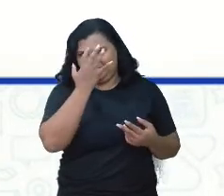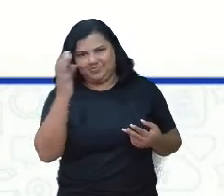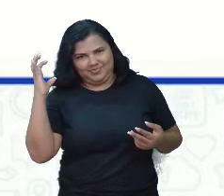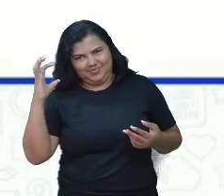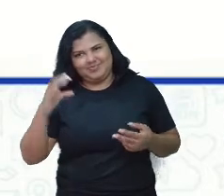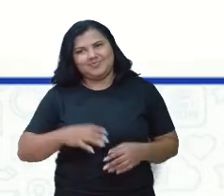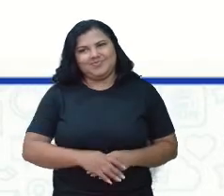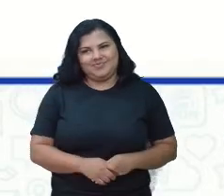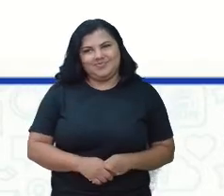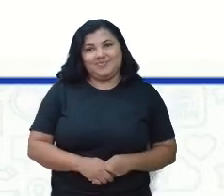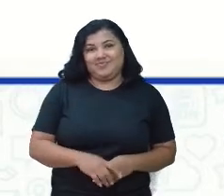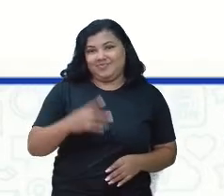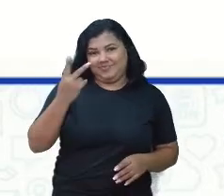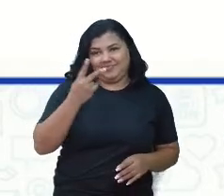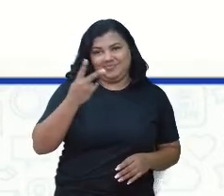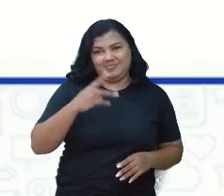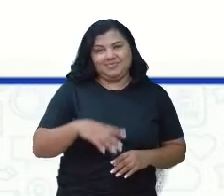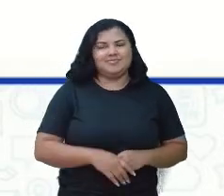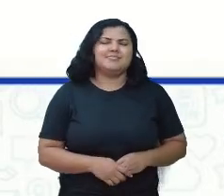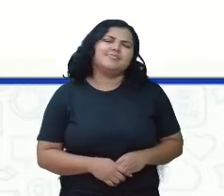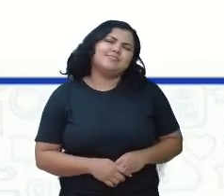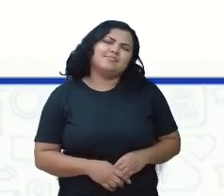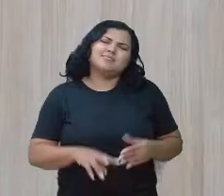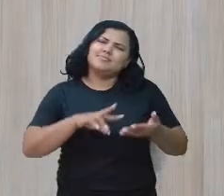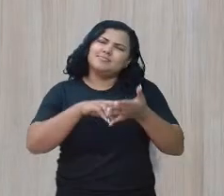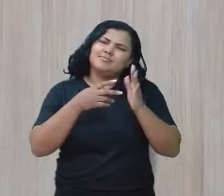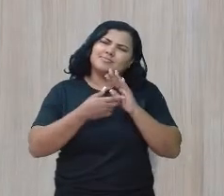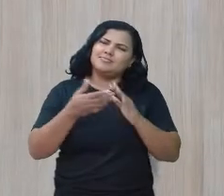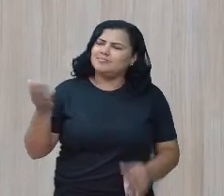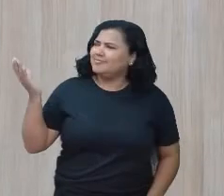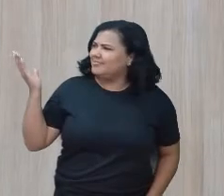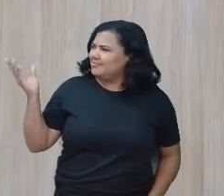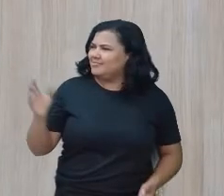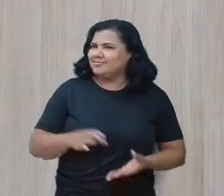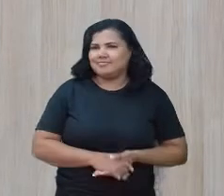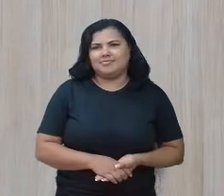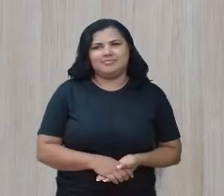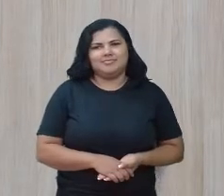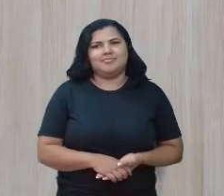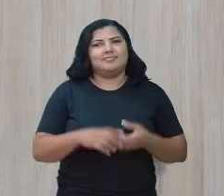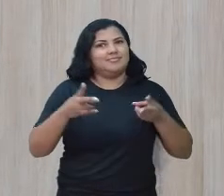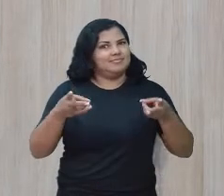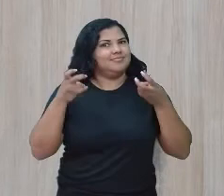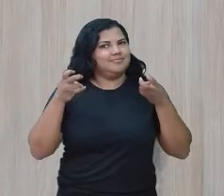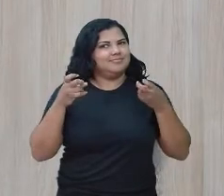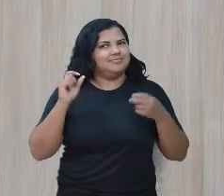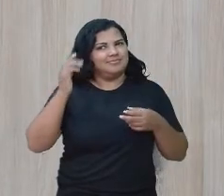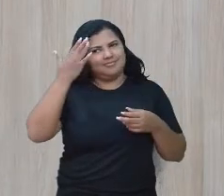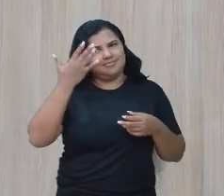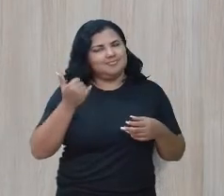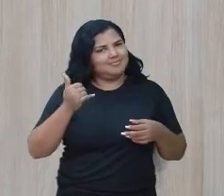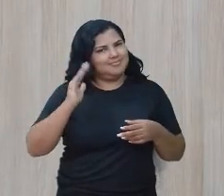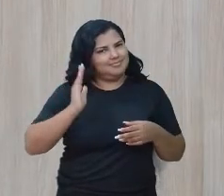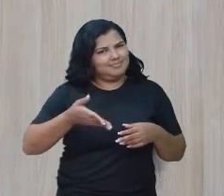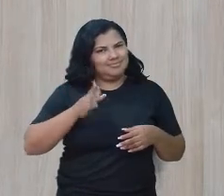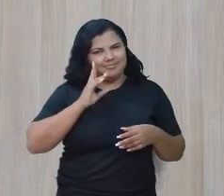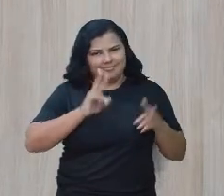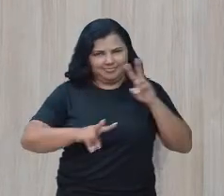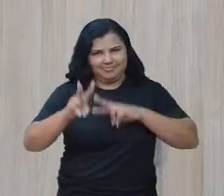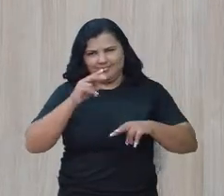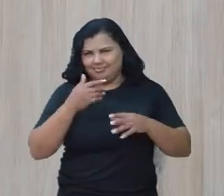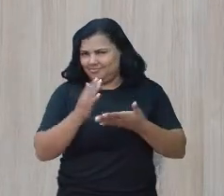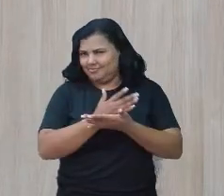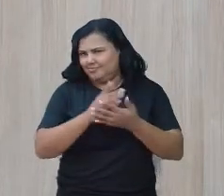que é uma máscara, aliás, duas. Mas o que são essas máscaras? Vocês sabem o que é isso? Já viram?